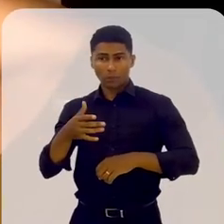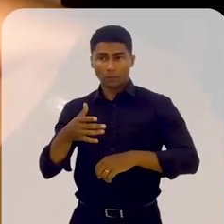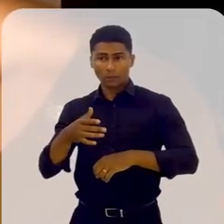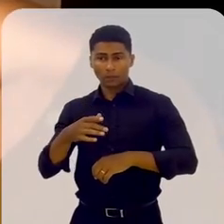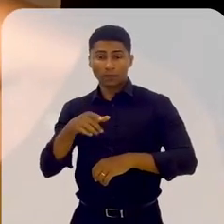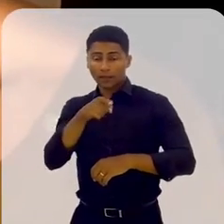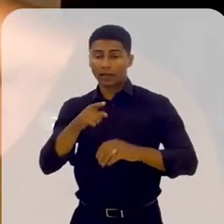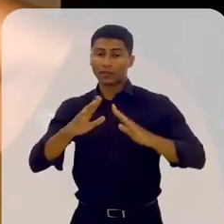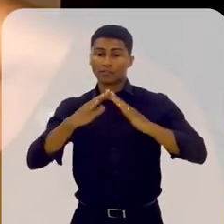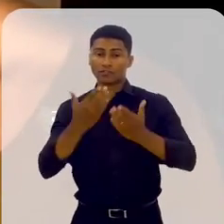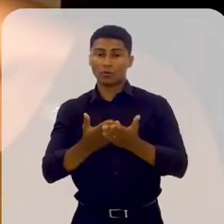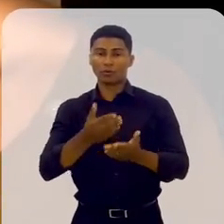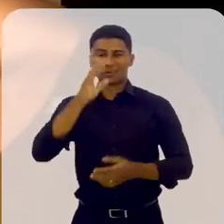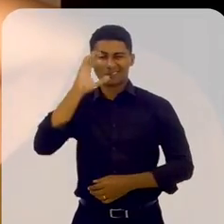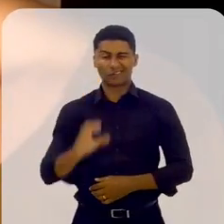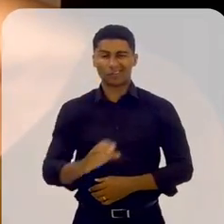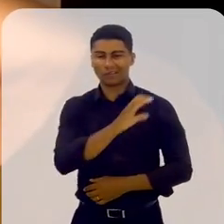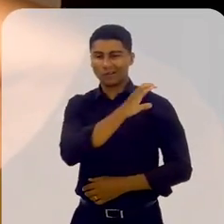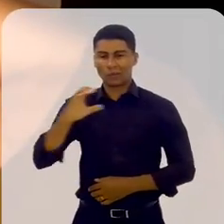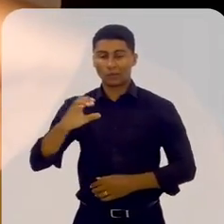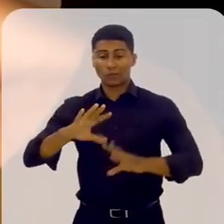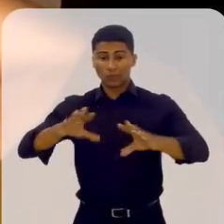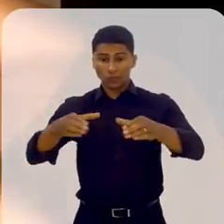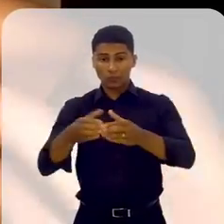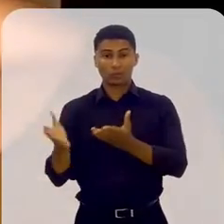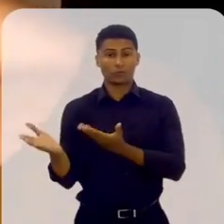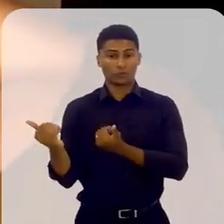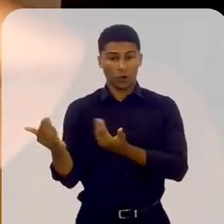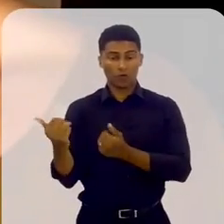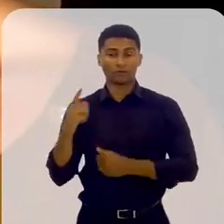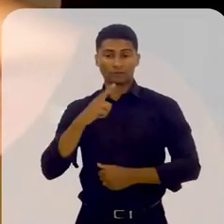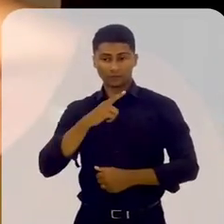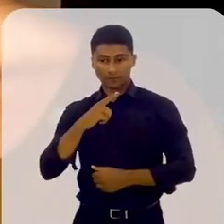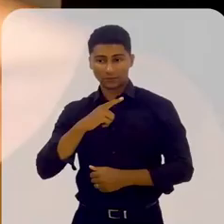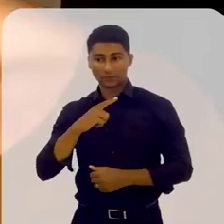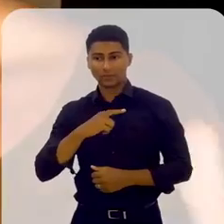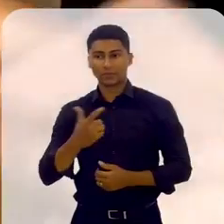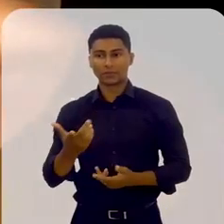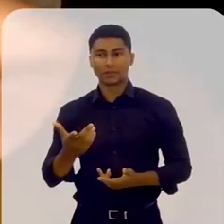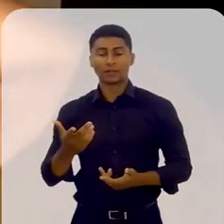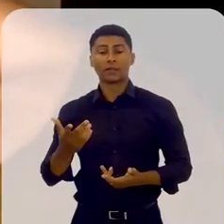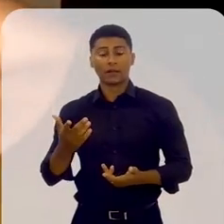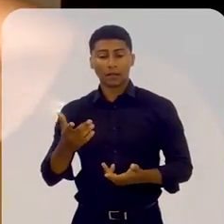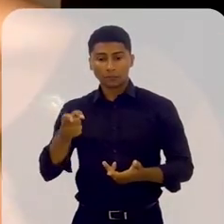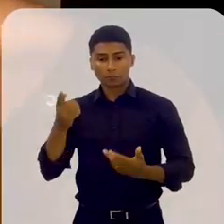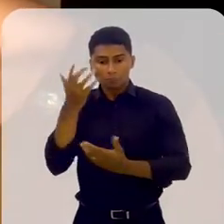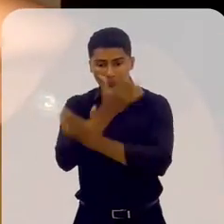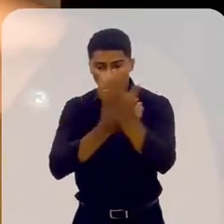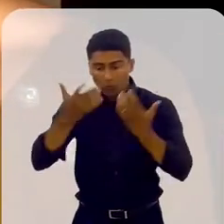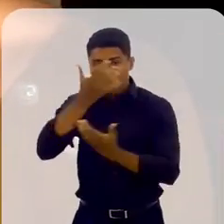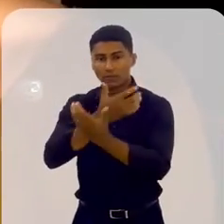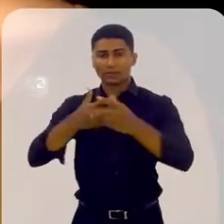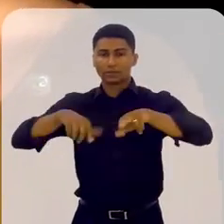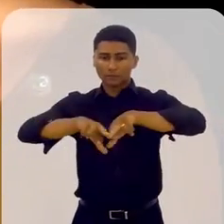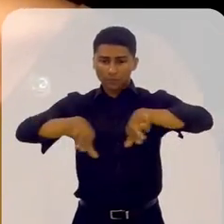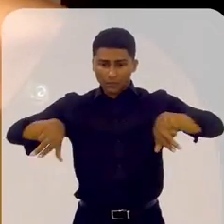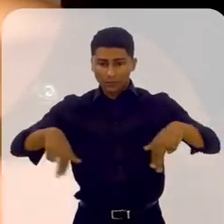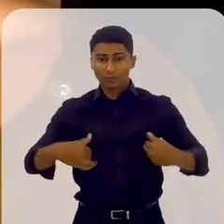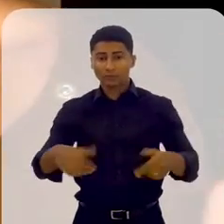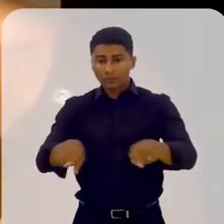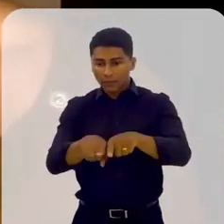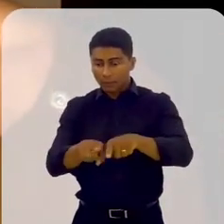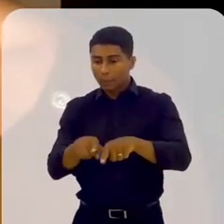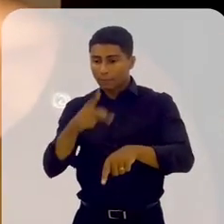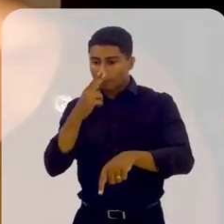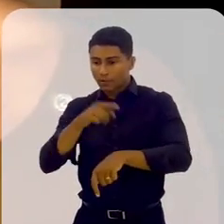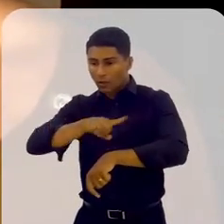começou a ser, que é um colégio católico, né, que era onde tinha um grupo de jovens, recreação, enfim, encontros, música. Uma parte desse horário foi